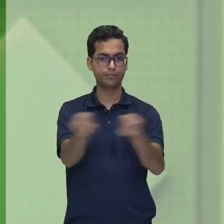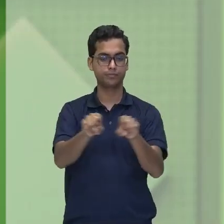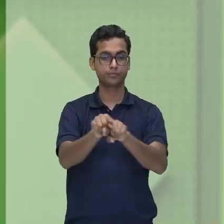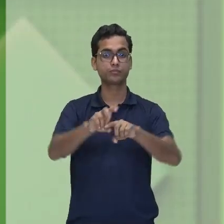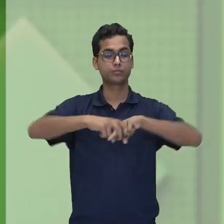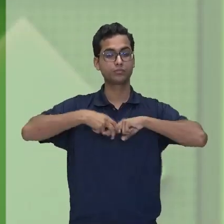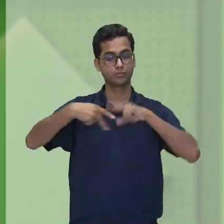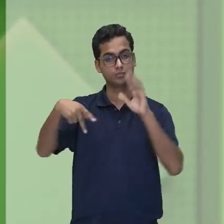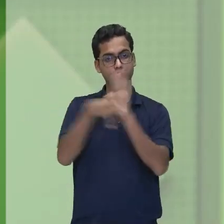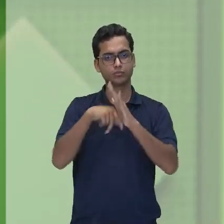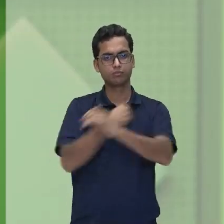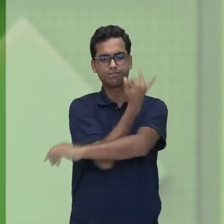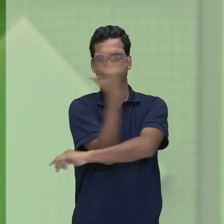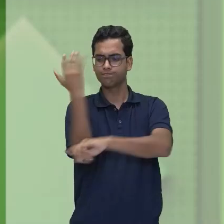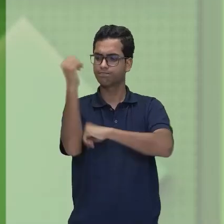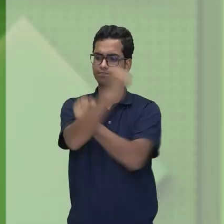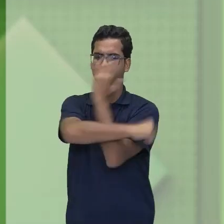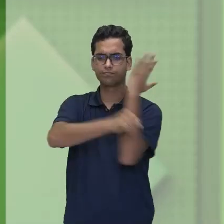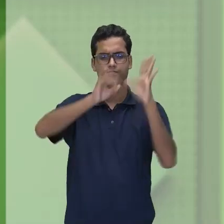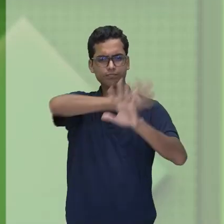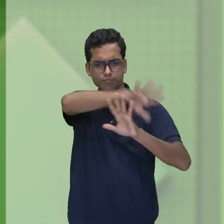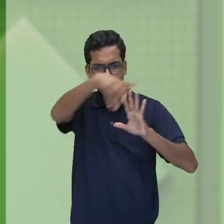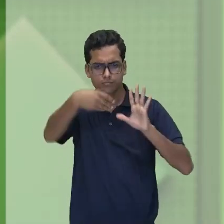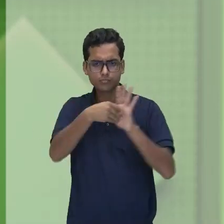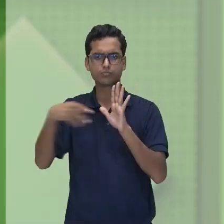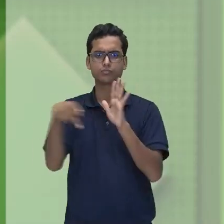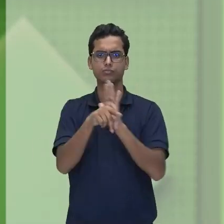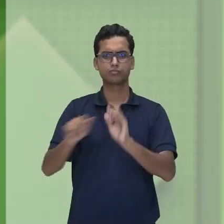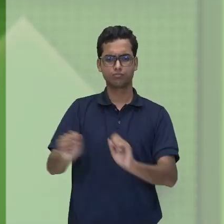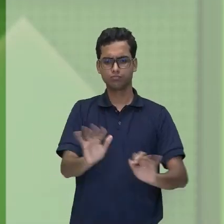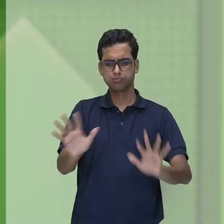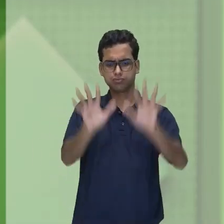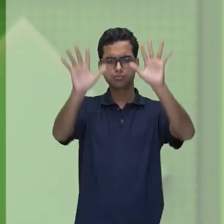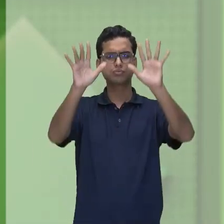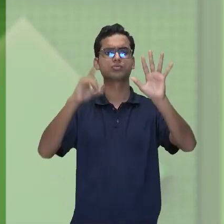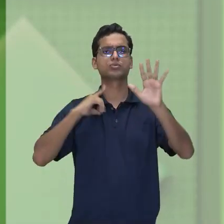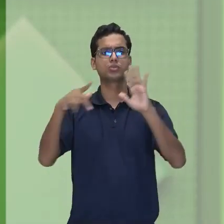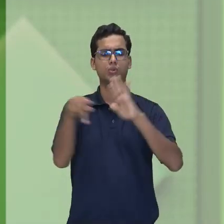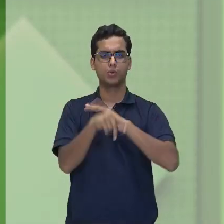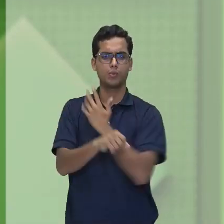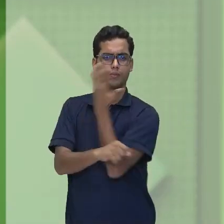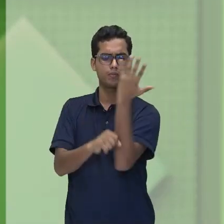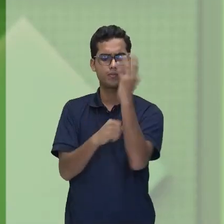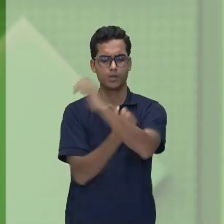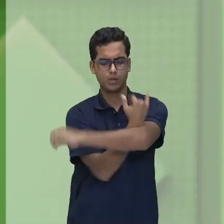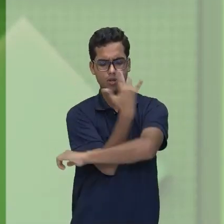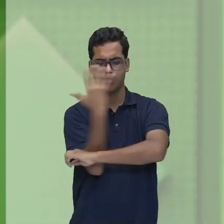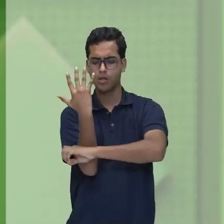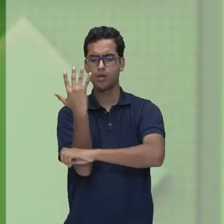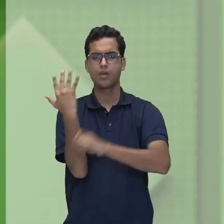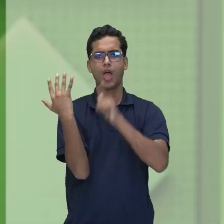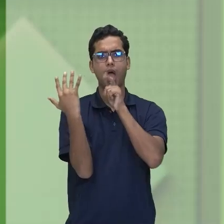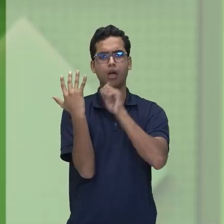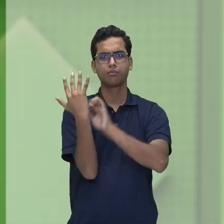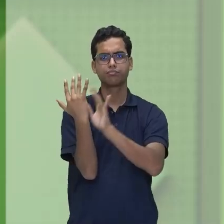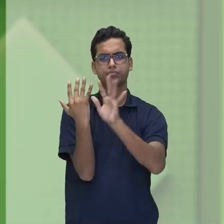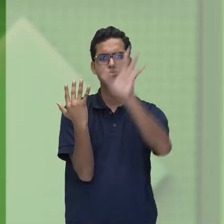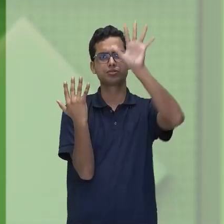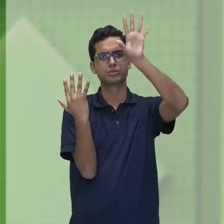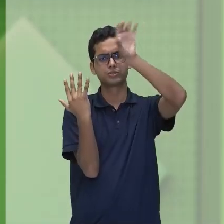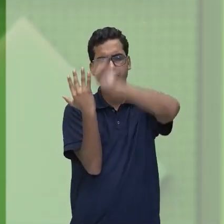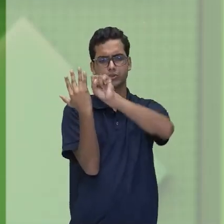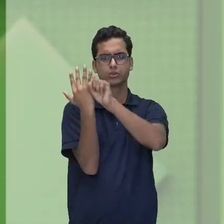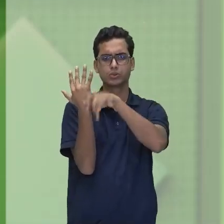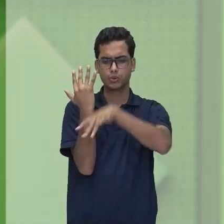emitir essa umidade através da evapotranspiração das plantas, né? E aí, essa umidade somada